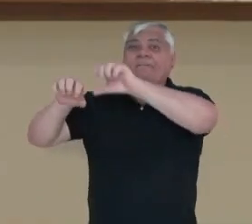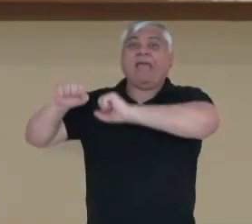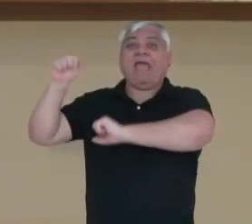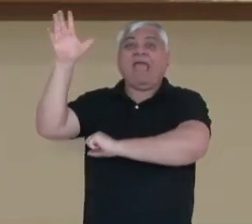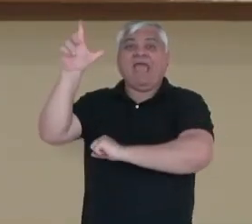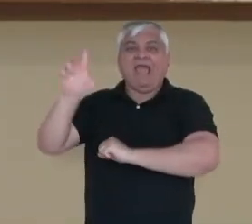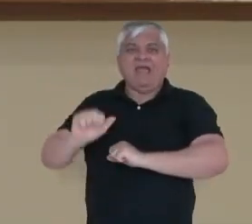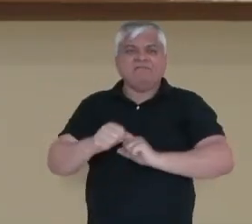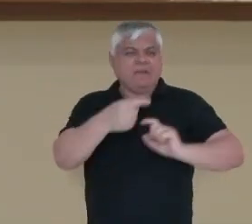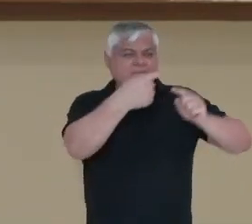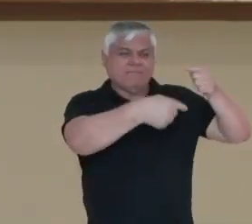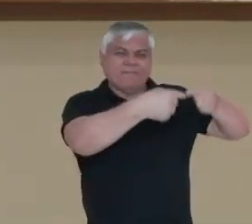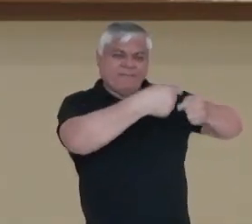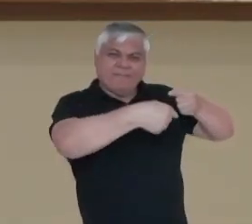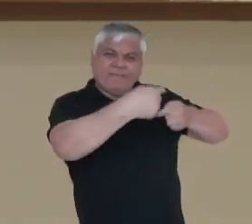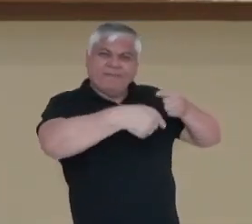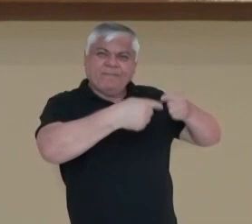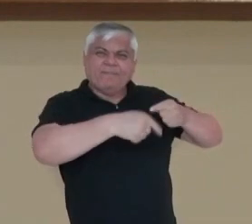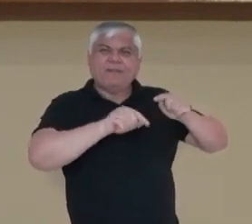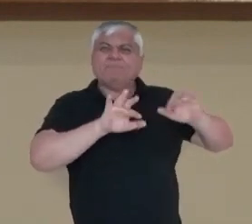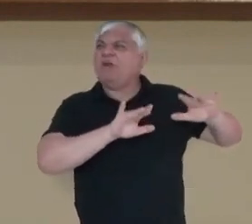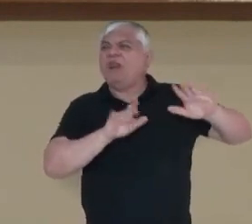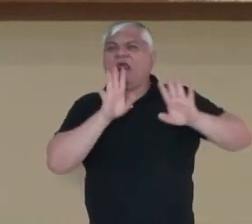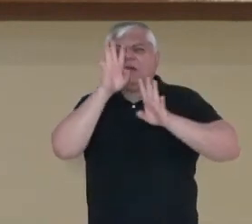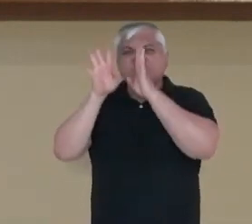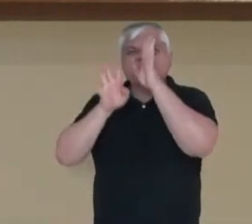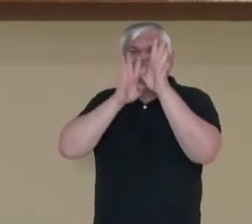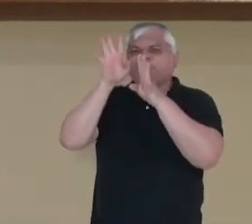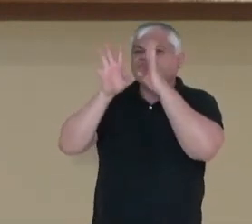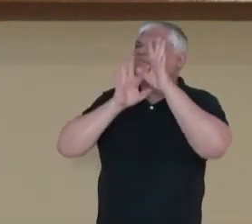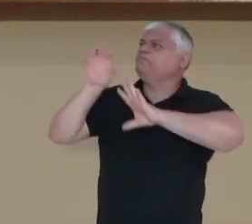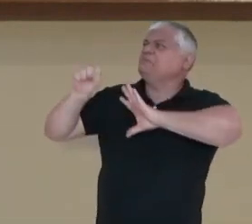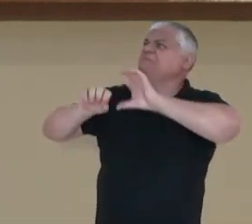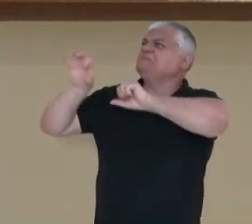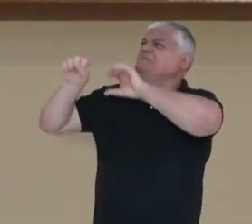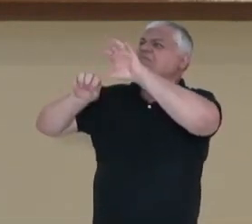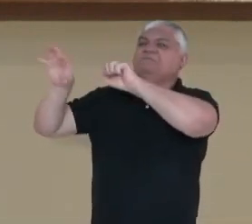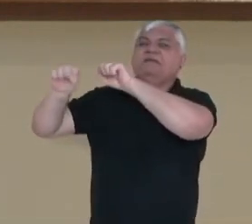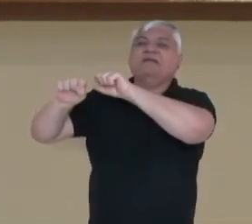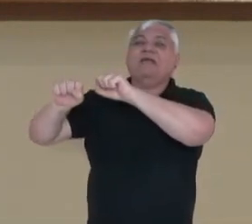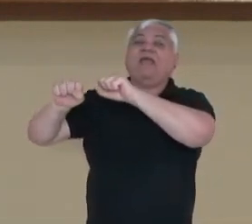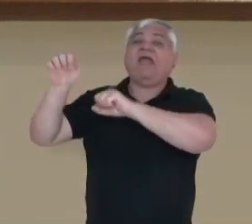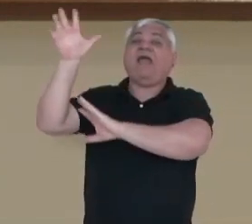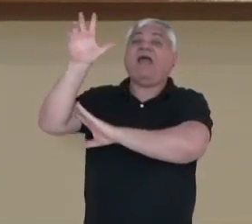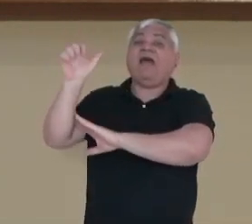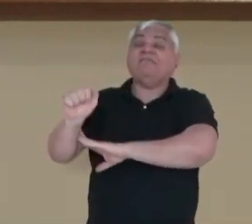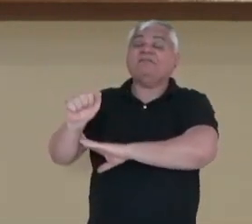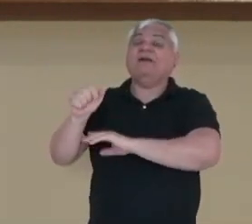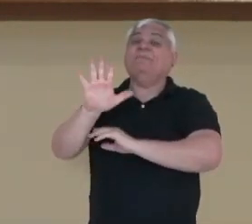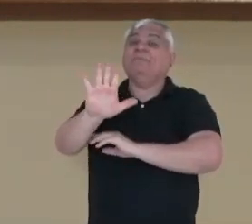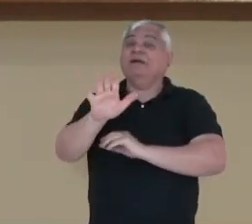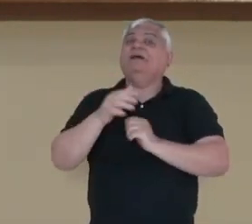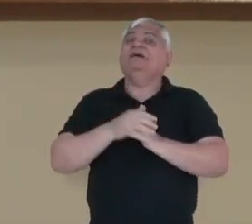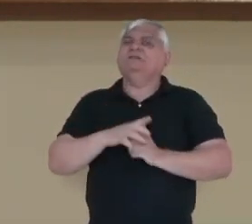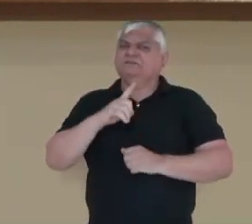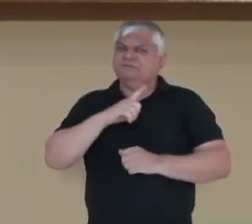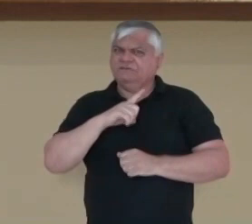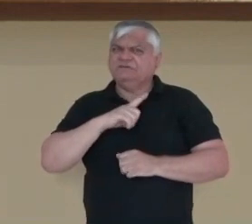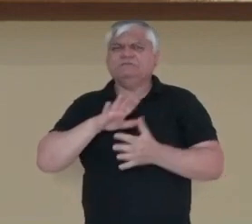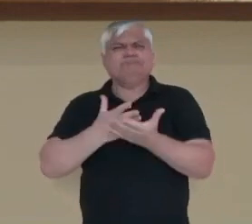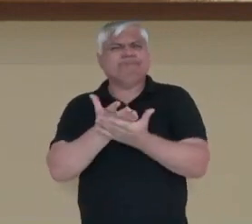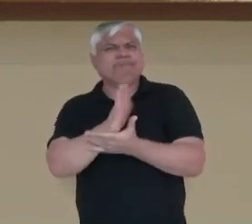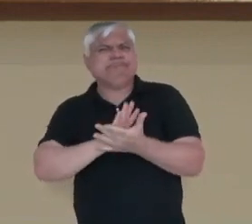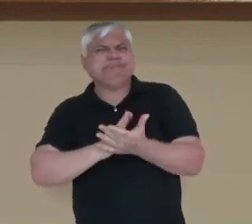gente, que eles estavam indo aleatoriamente pegando o território africano, mas isso começou a gerar até um desconforto